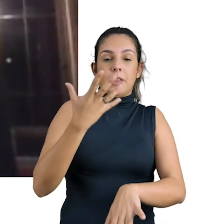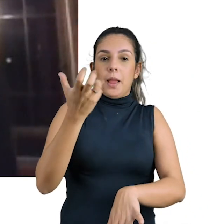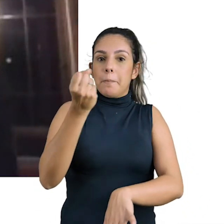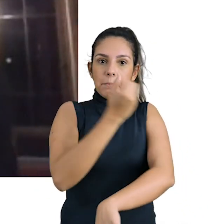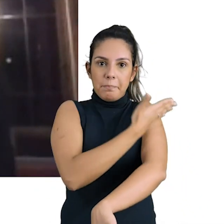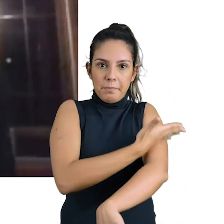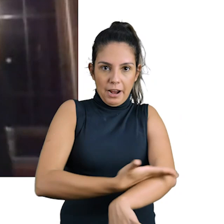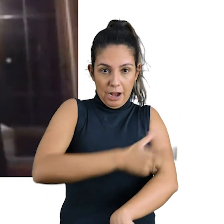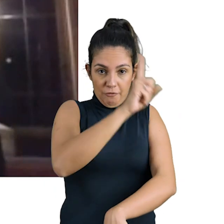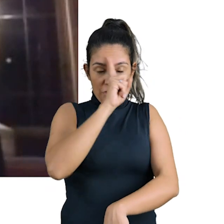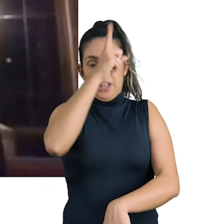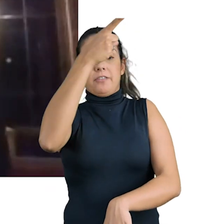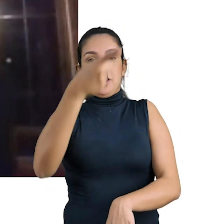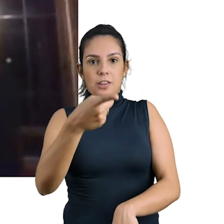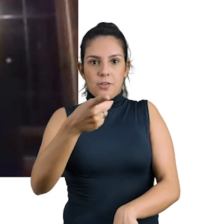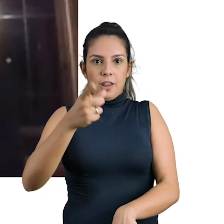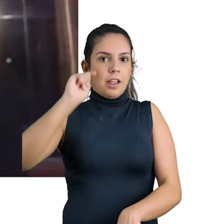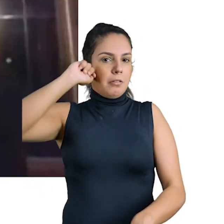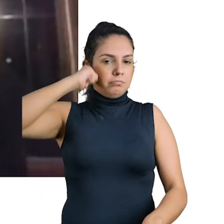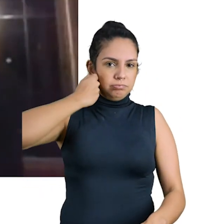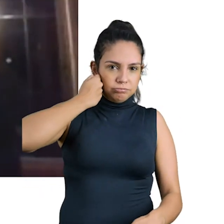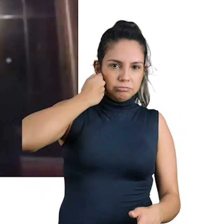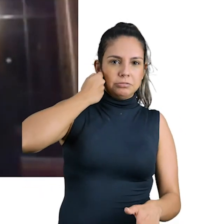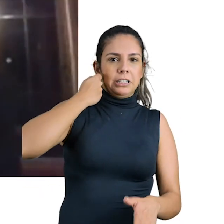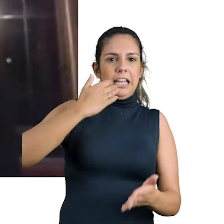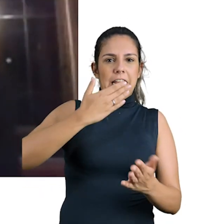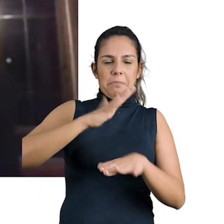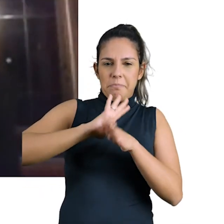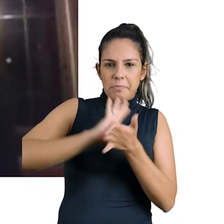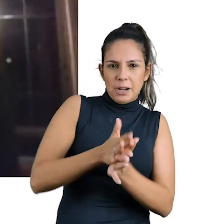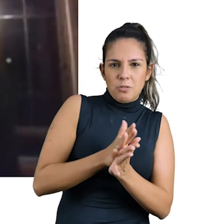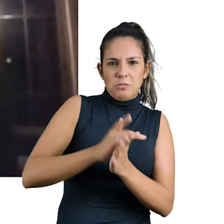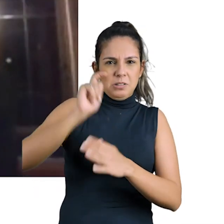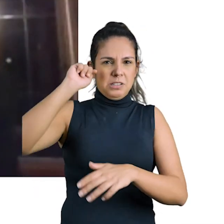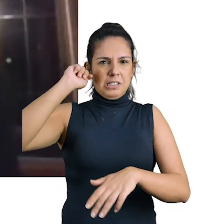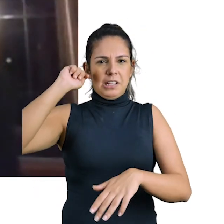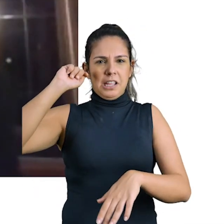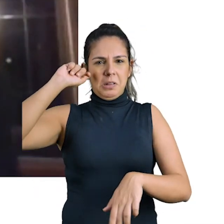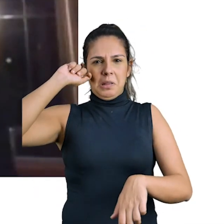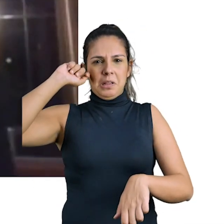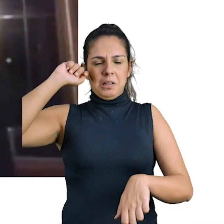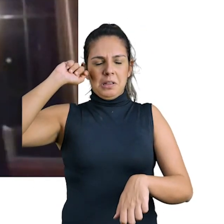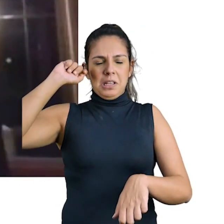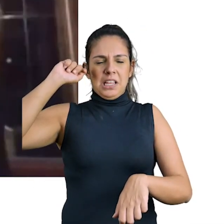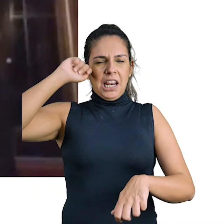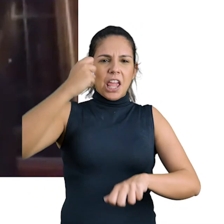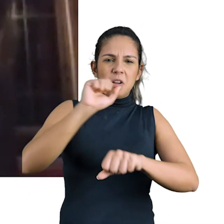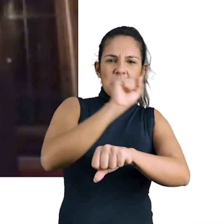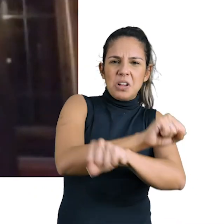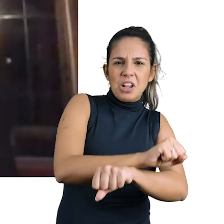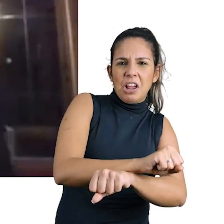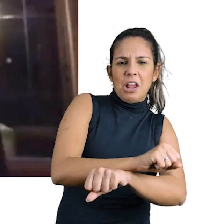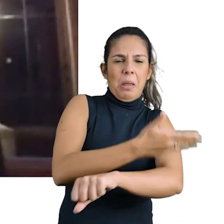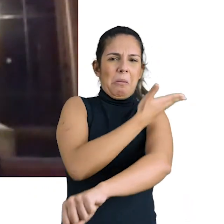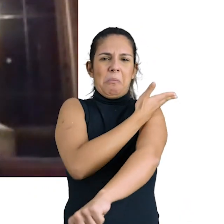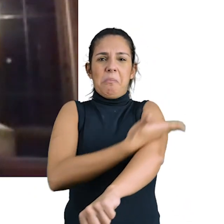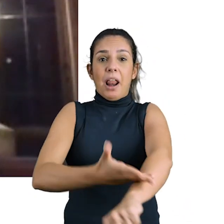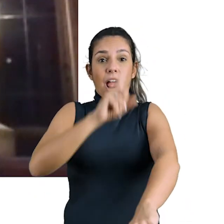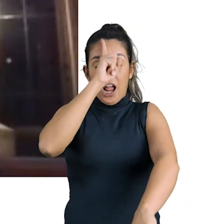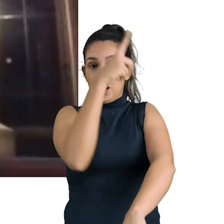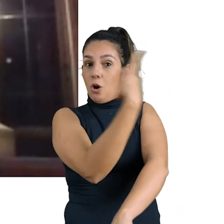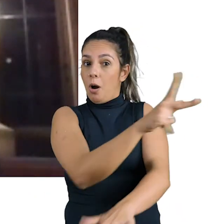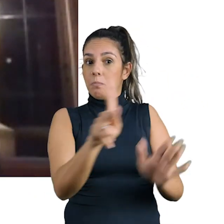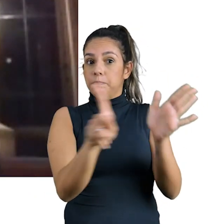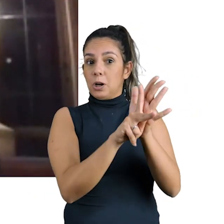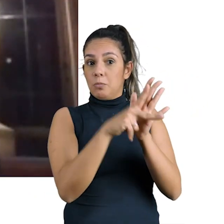escravidão negra, foram os brancos que criaram as teorias raciais no final do século XIX, foram os brancos que criaram as teorias do